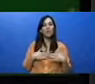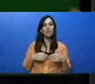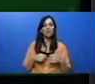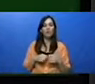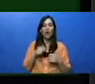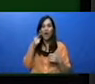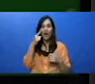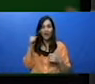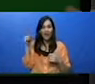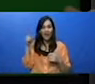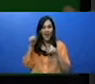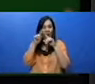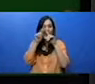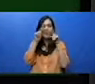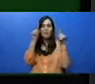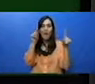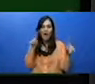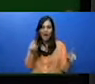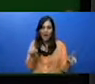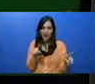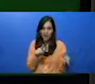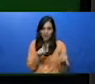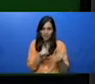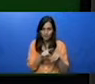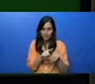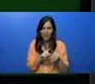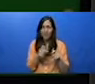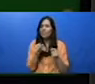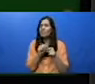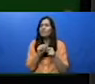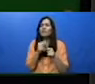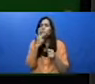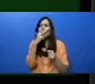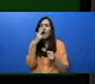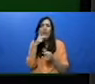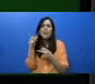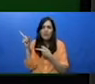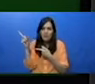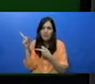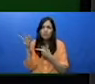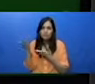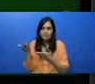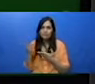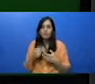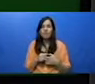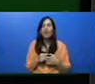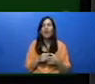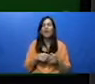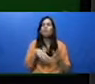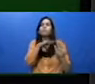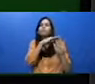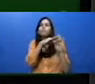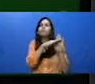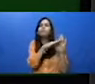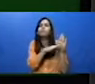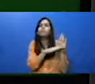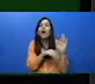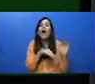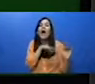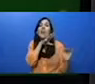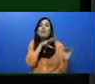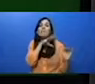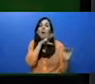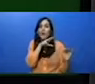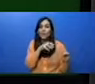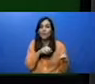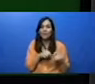olha aqui que bonito, esta ficha técnica para vocês, tá? É a ficha de um animal, e